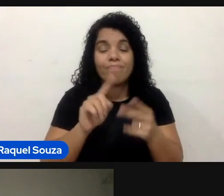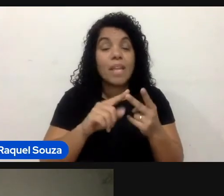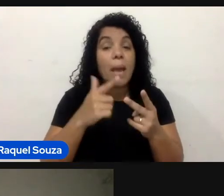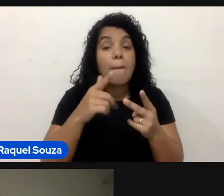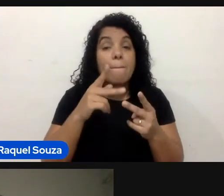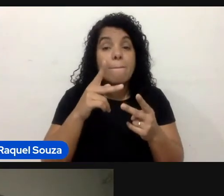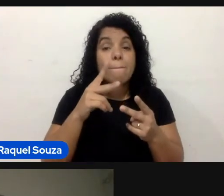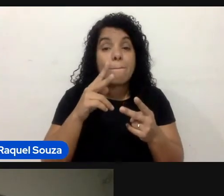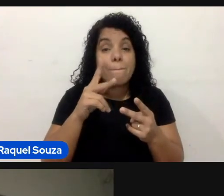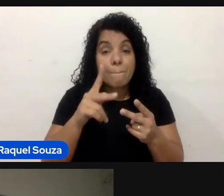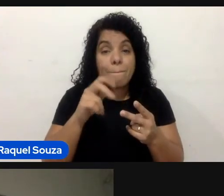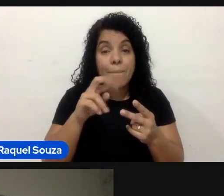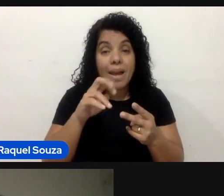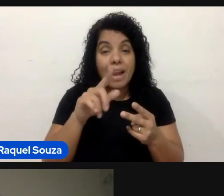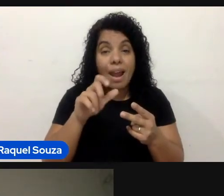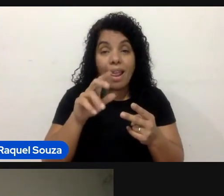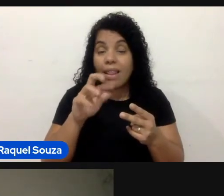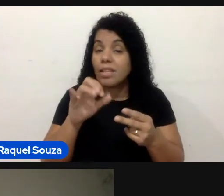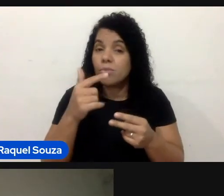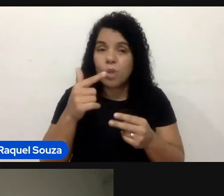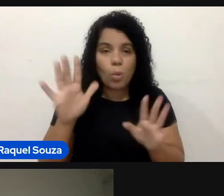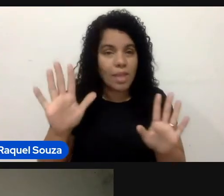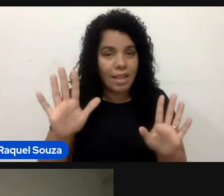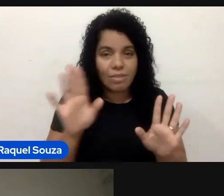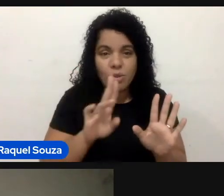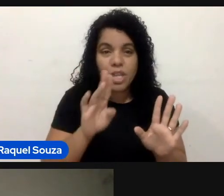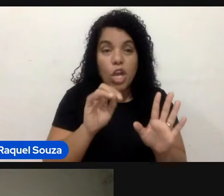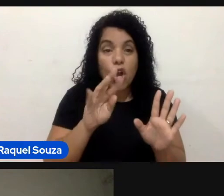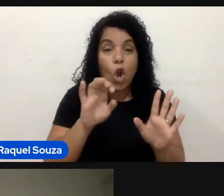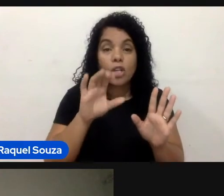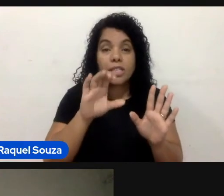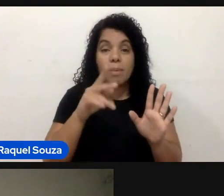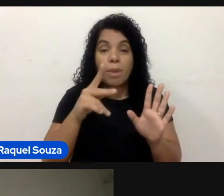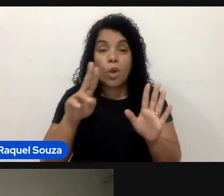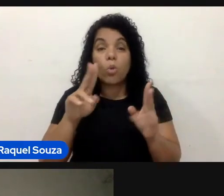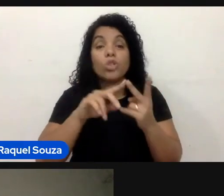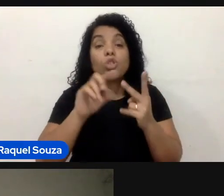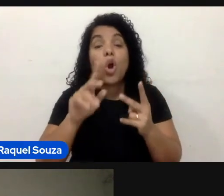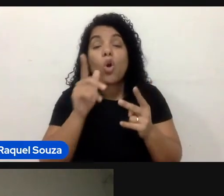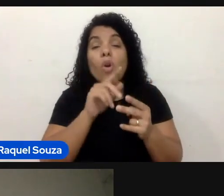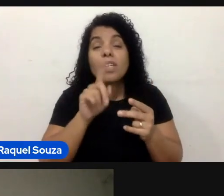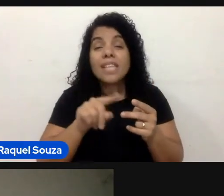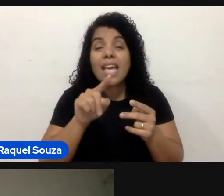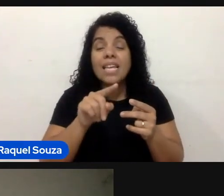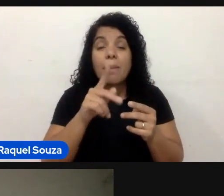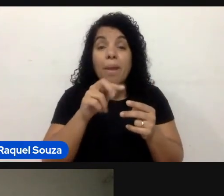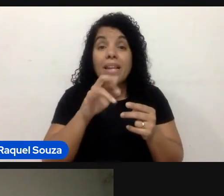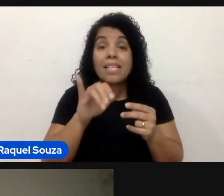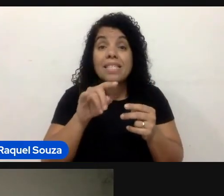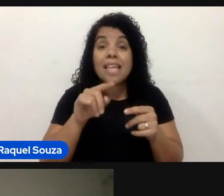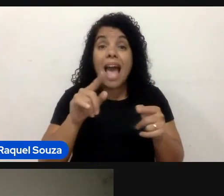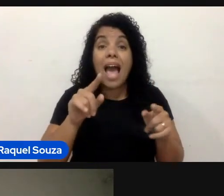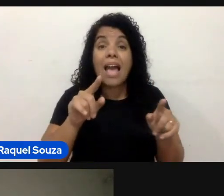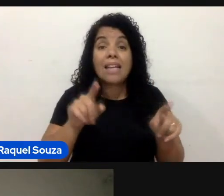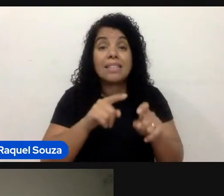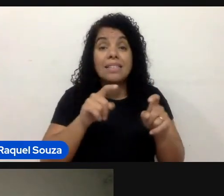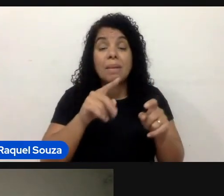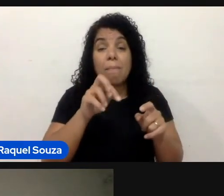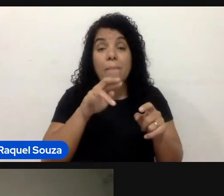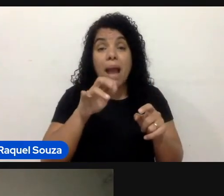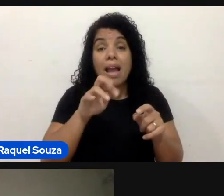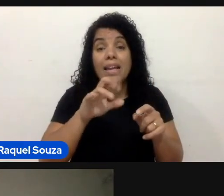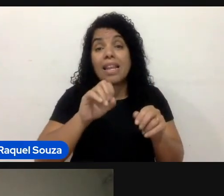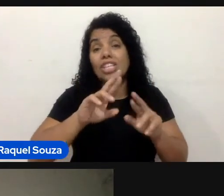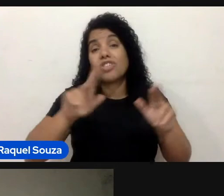usando código CPU. O Cypress você só consegue paralelizar em máquinas diferentes. O Cypress você precisa de muito recurso para